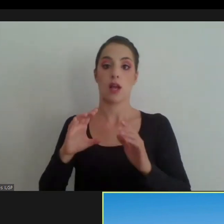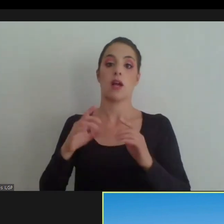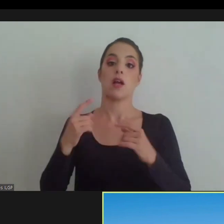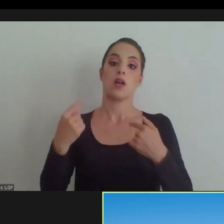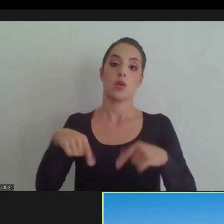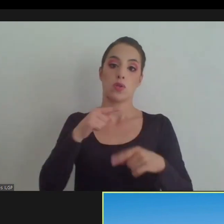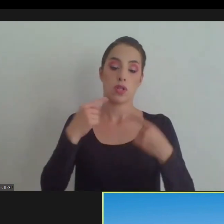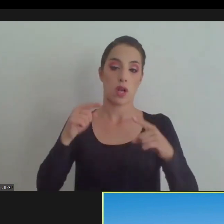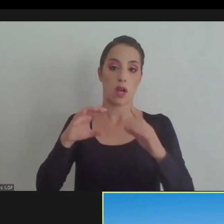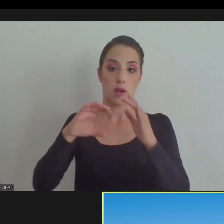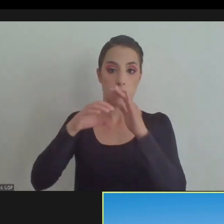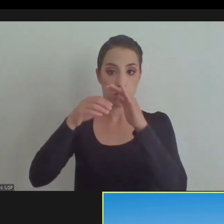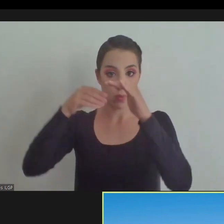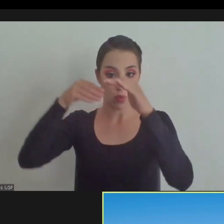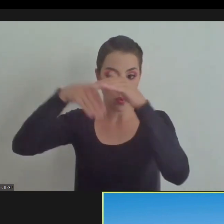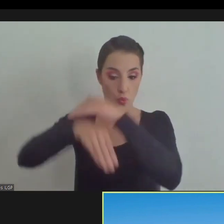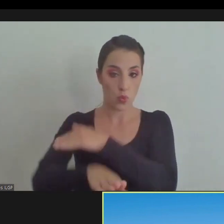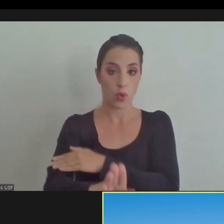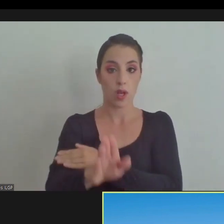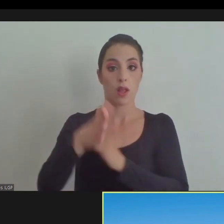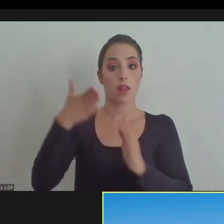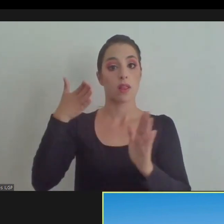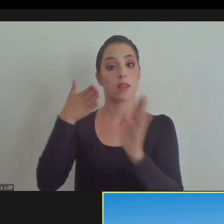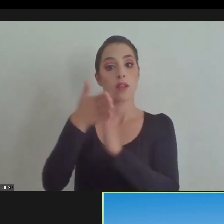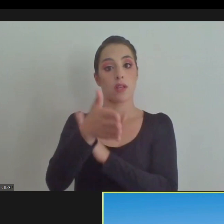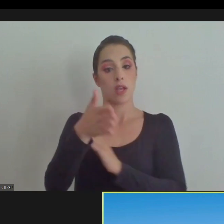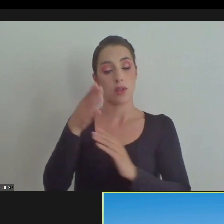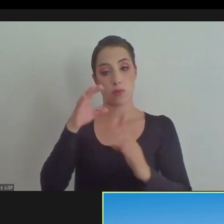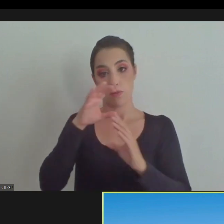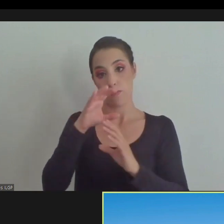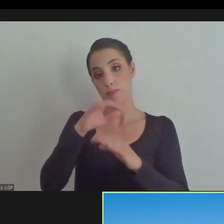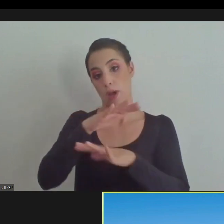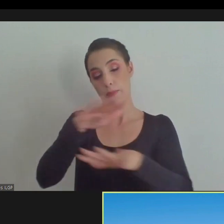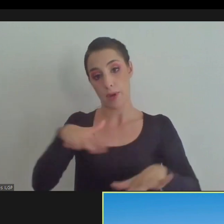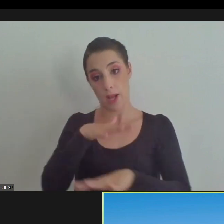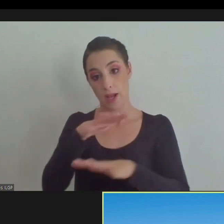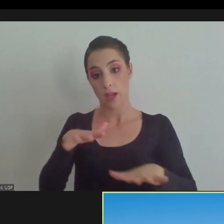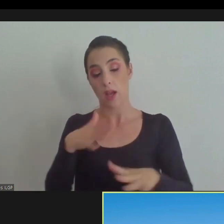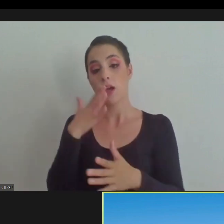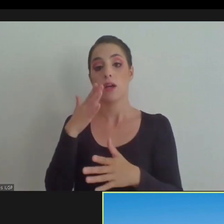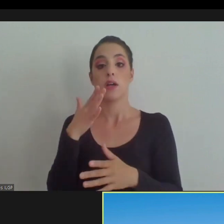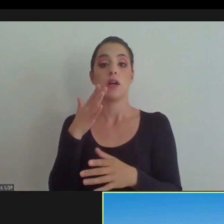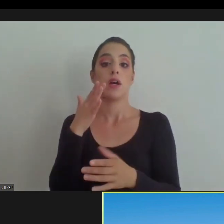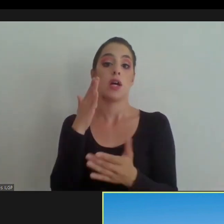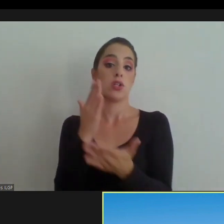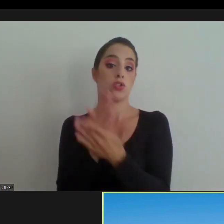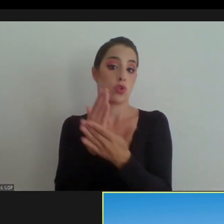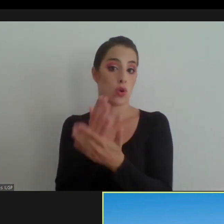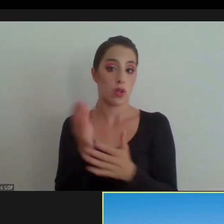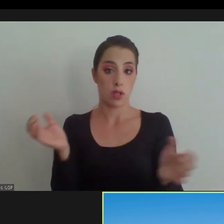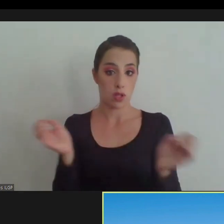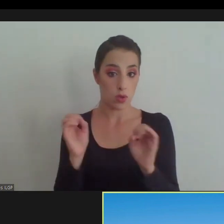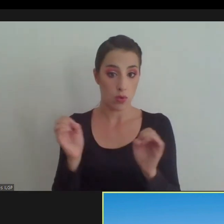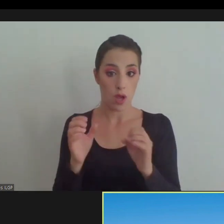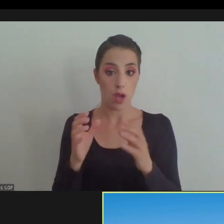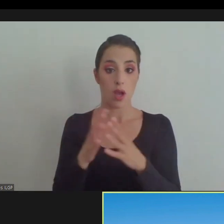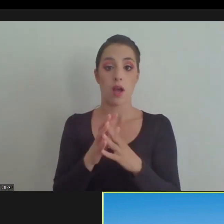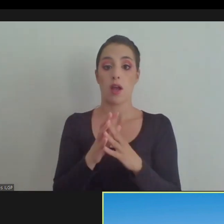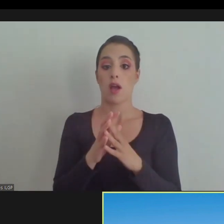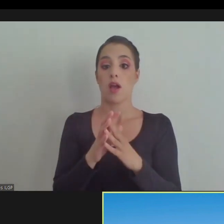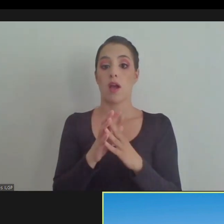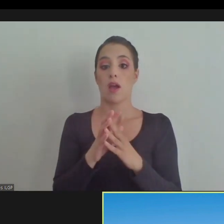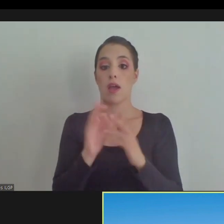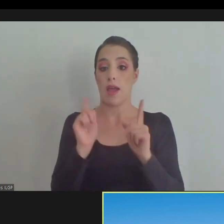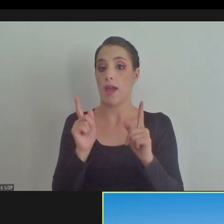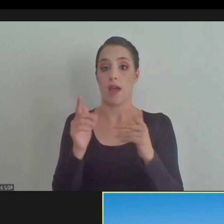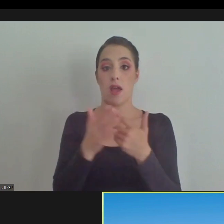vai direto para a praia. Isto passou, a escola não tem, o que vem aqui não tem vedações, é totalmente